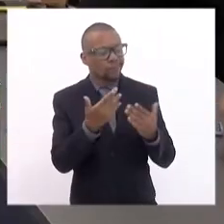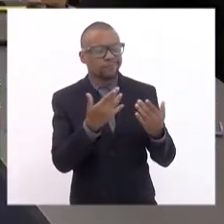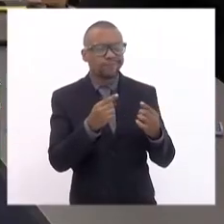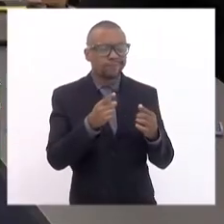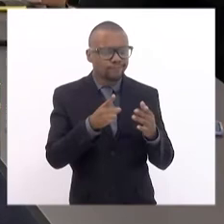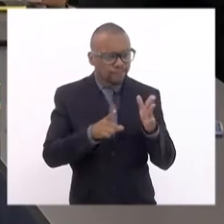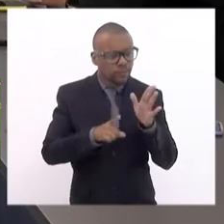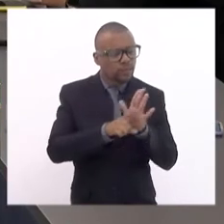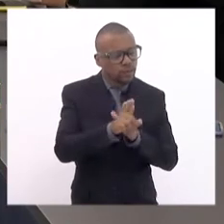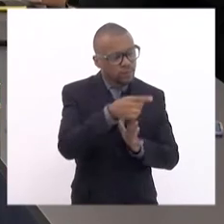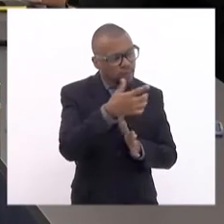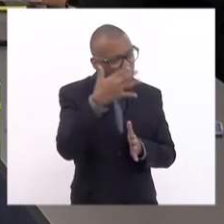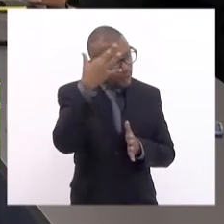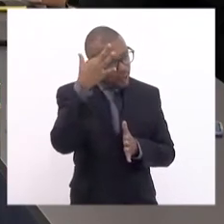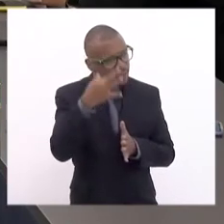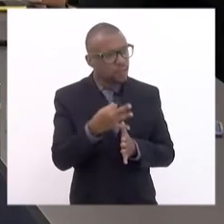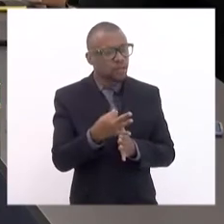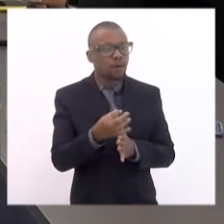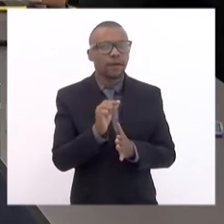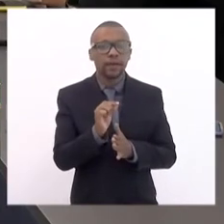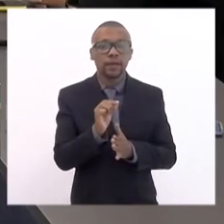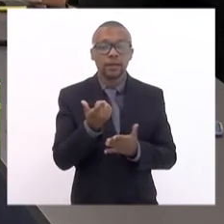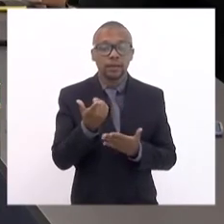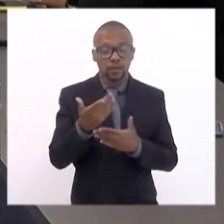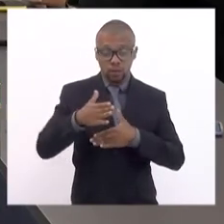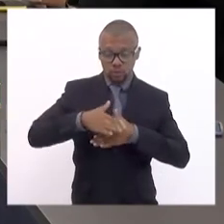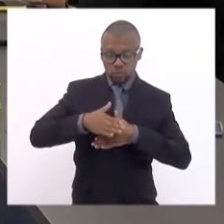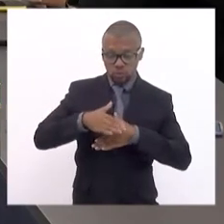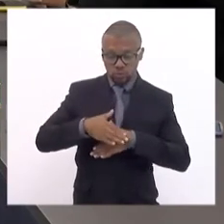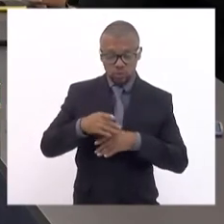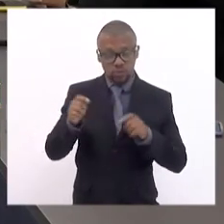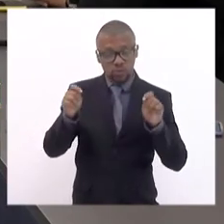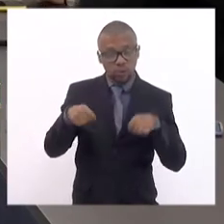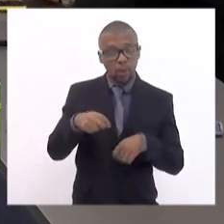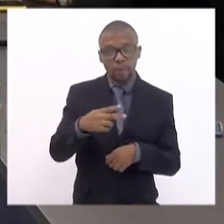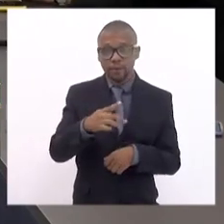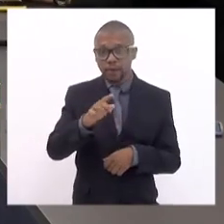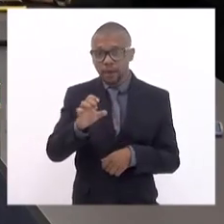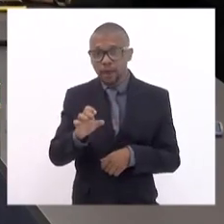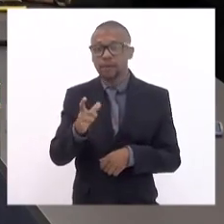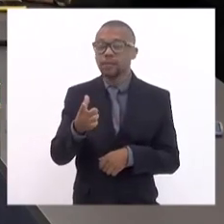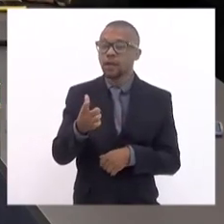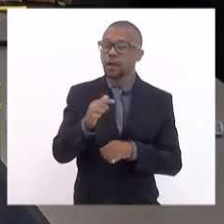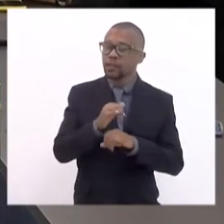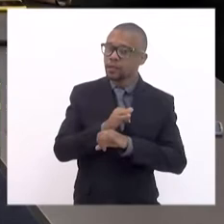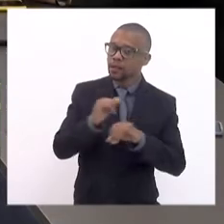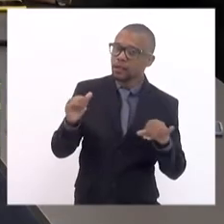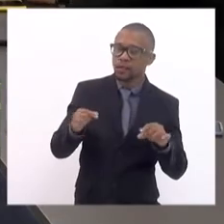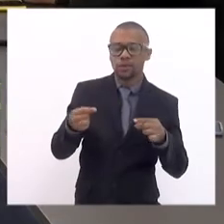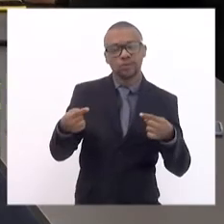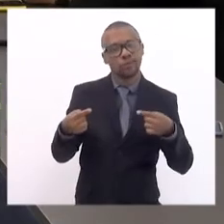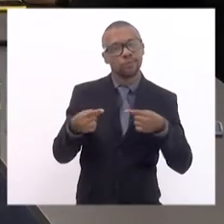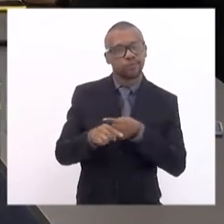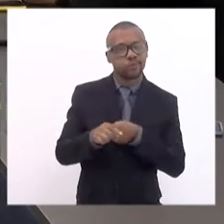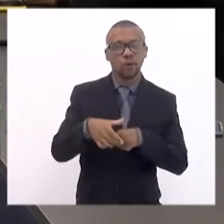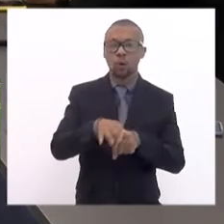senhora entendeu, é que não cabe, por parte da Procuradoria, declaração de inconstitucionalidade depois que a lei foi sancionada, né?